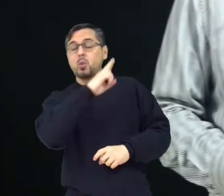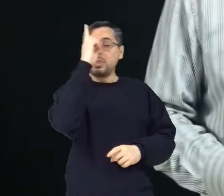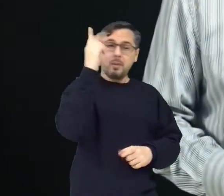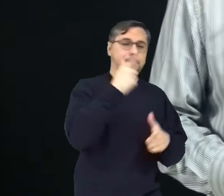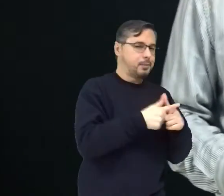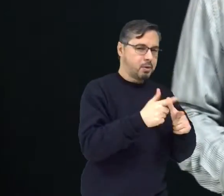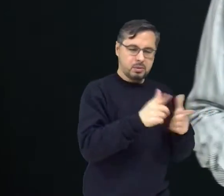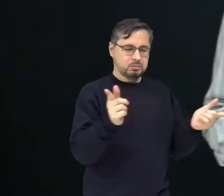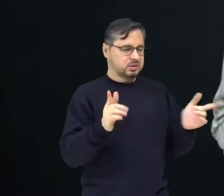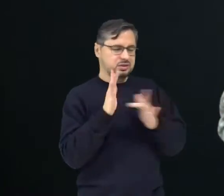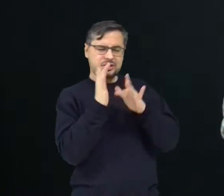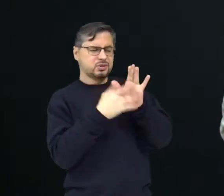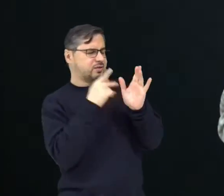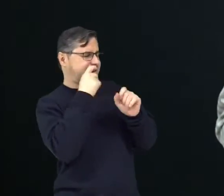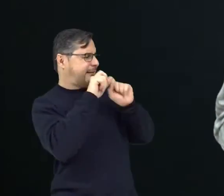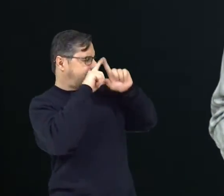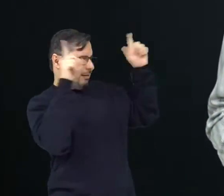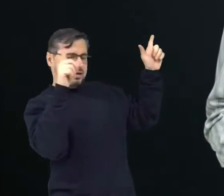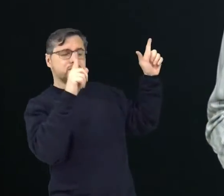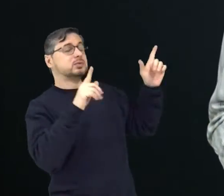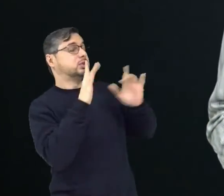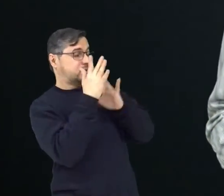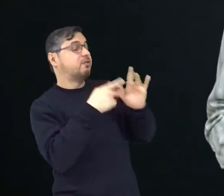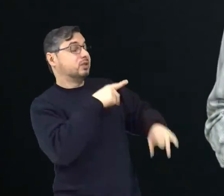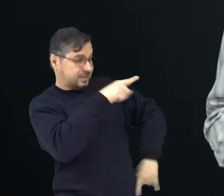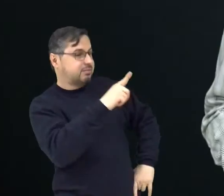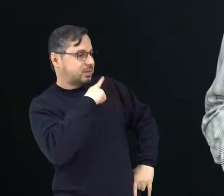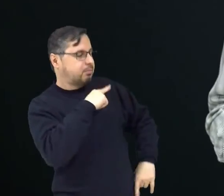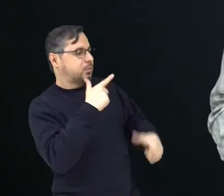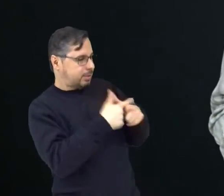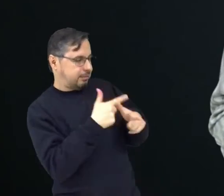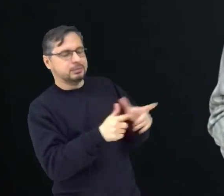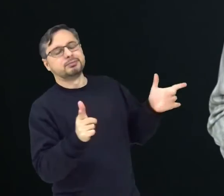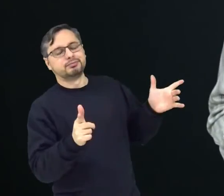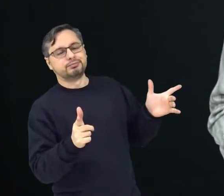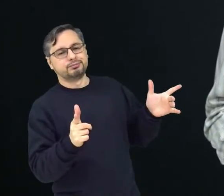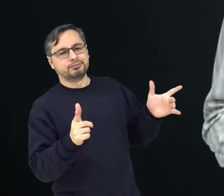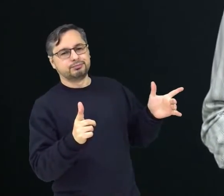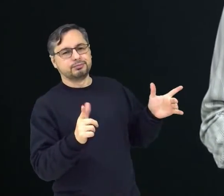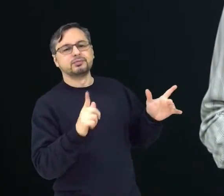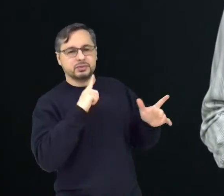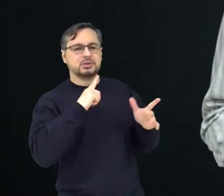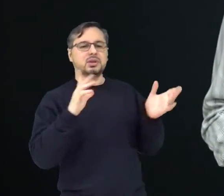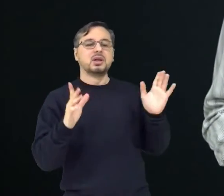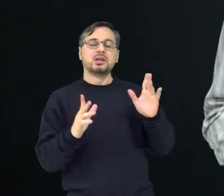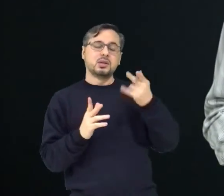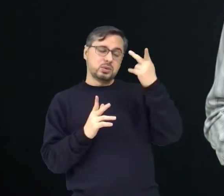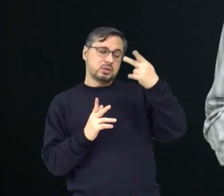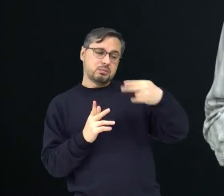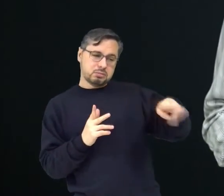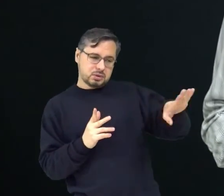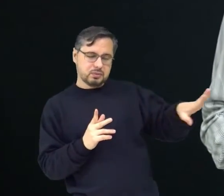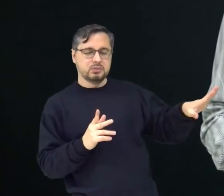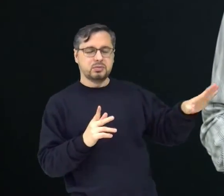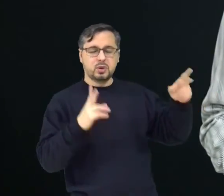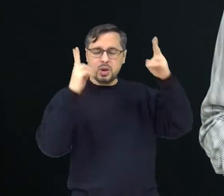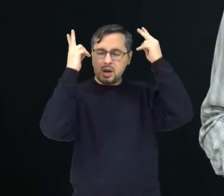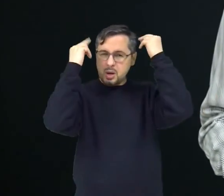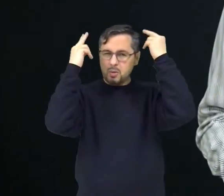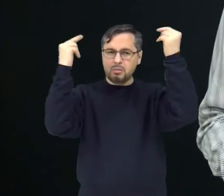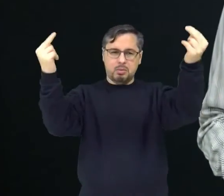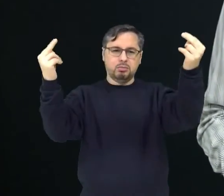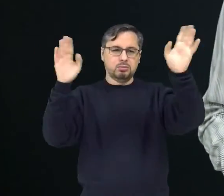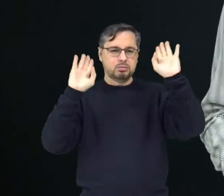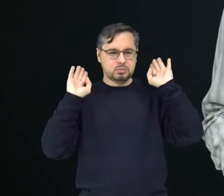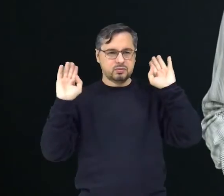maneira clara, peremptória, ele está afirmando, você terá problemas. Então é secundário, porque